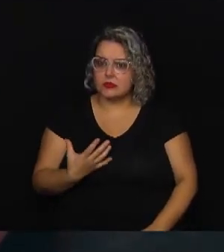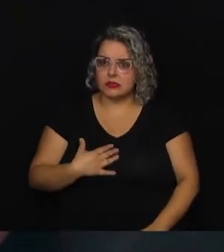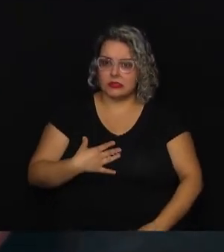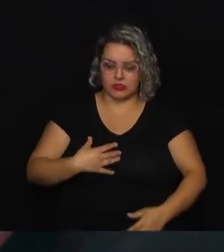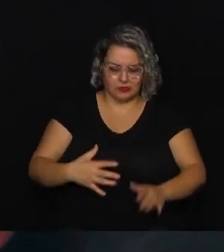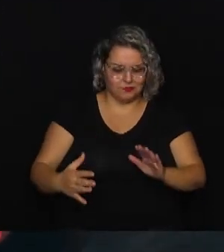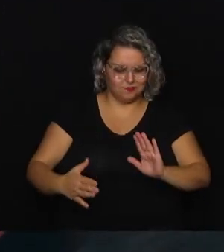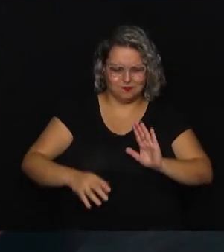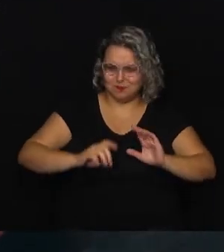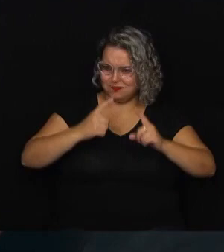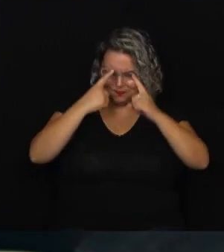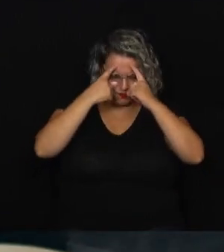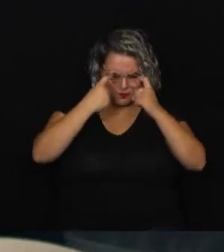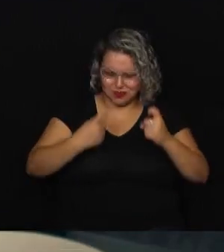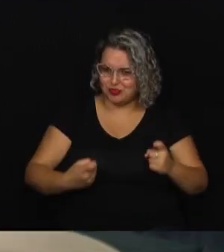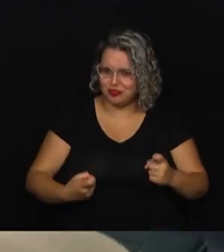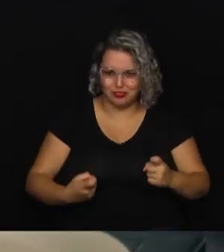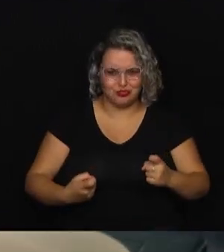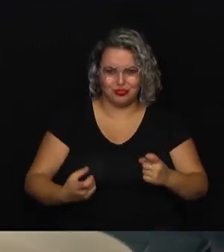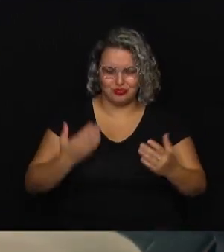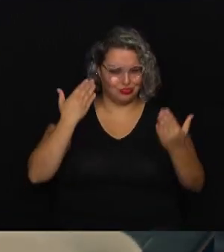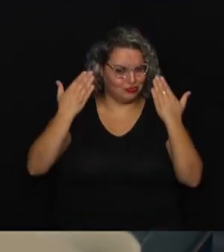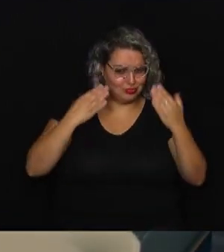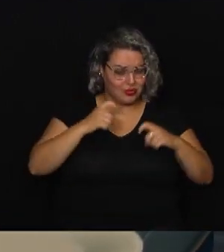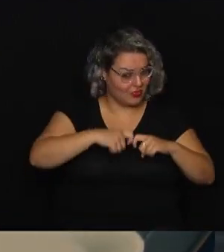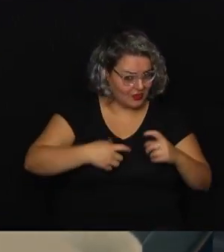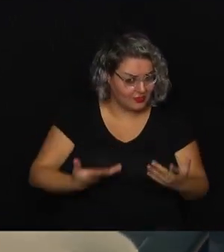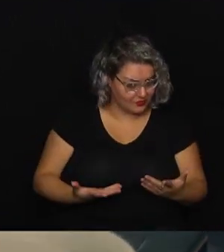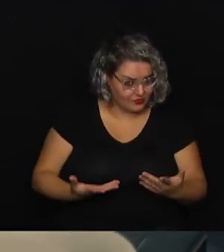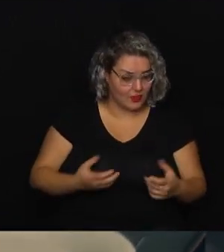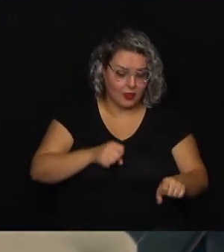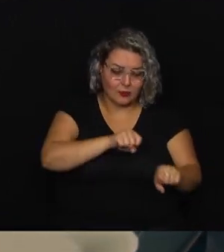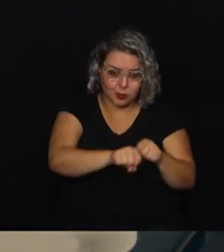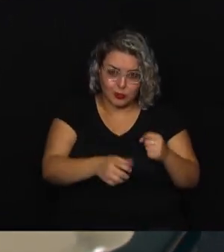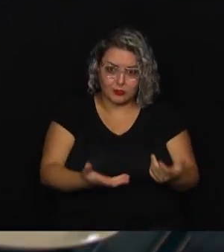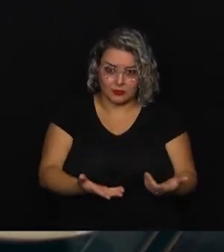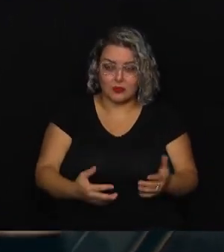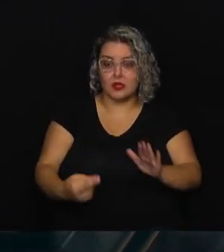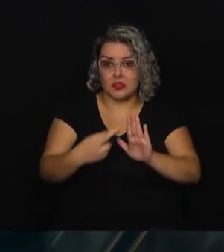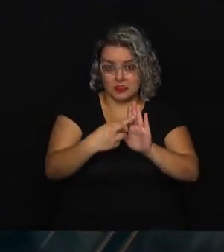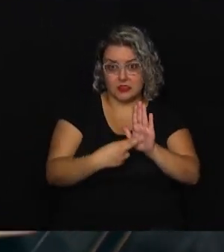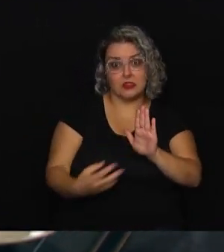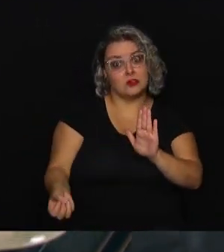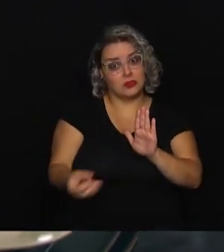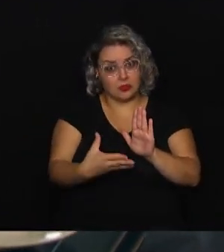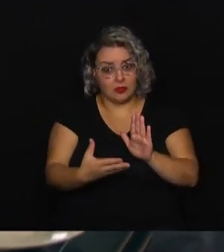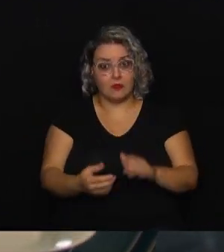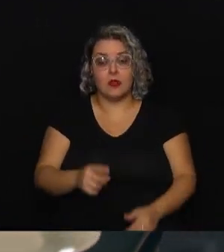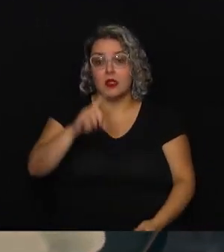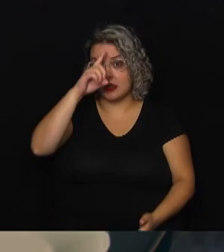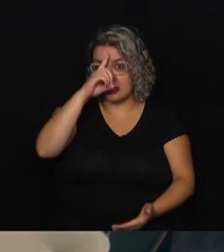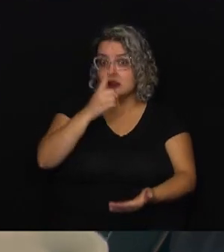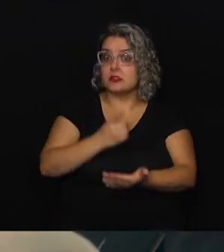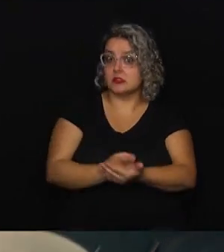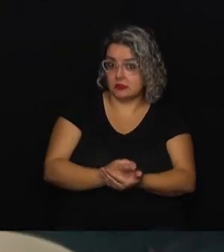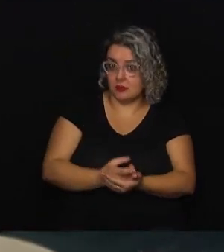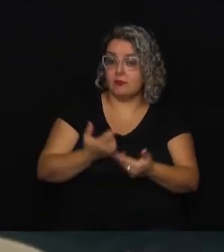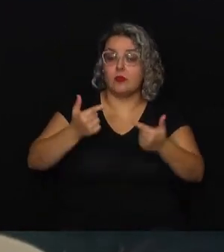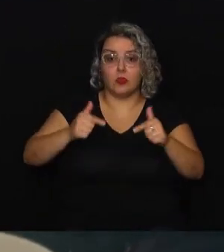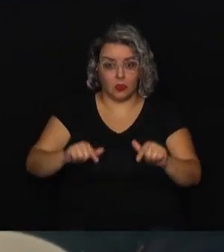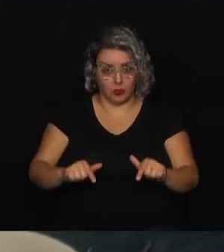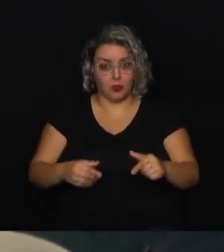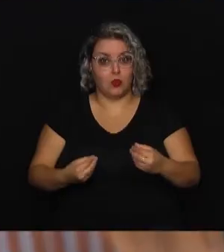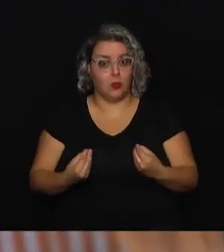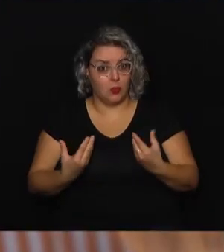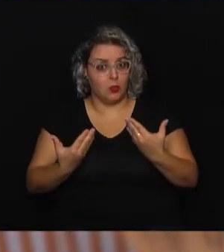física, sexual ou psicológica. Entre as novas regras está a determinação que o estabelecimento